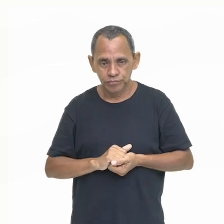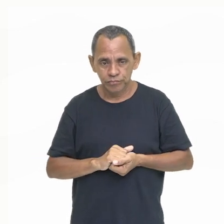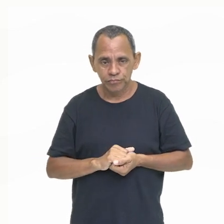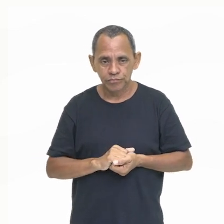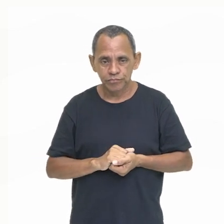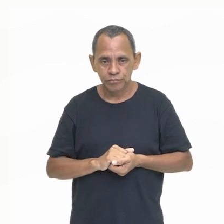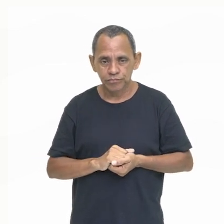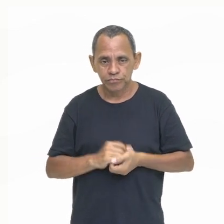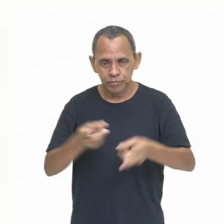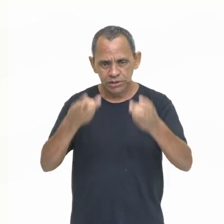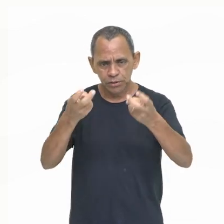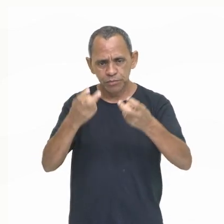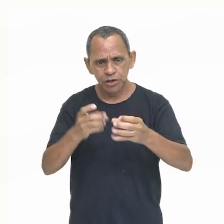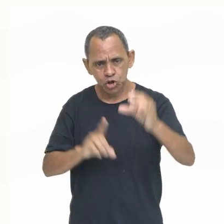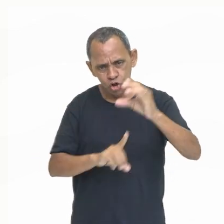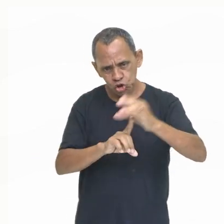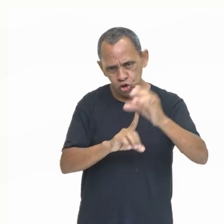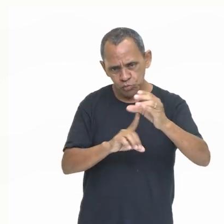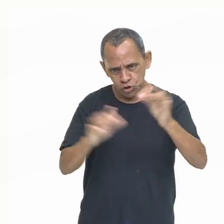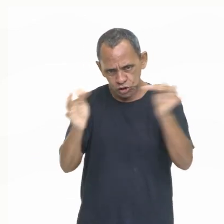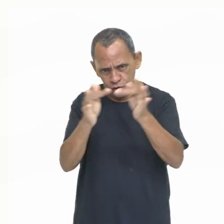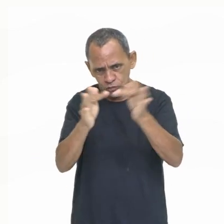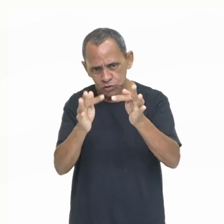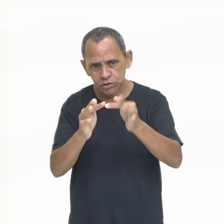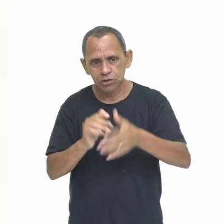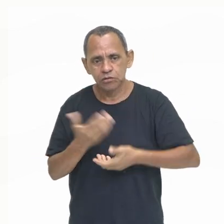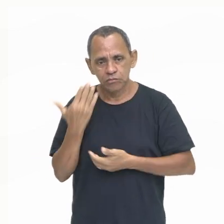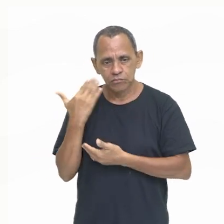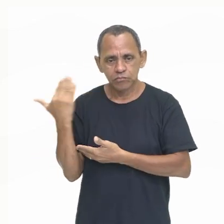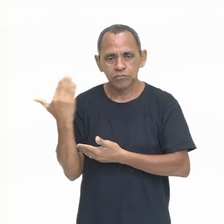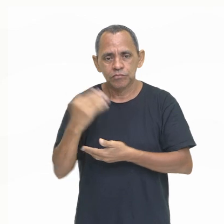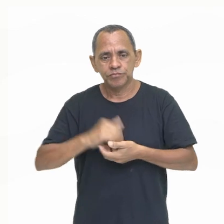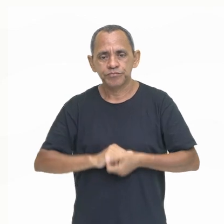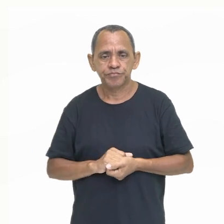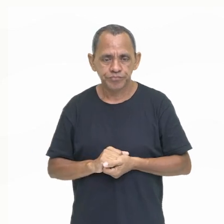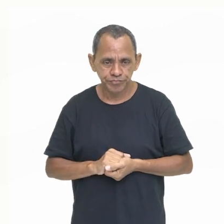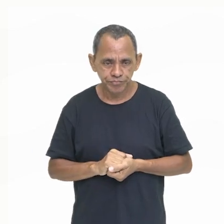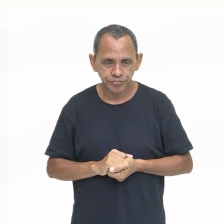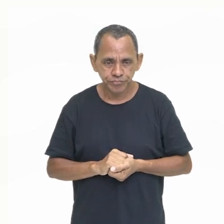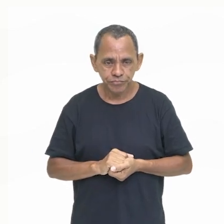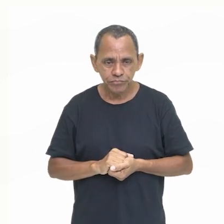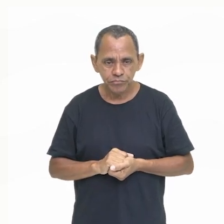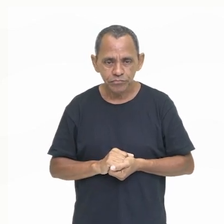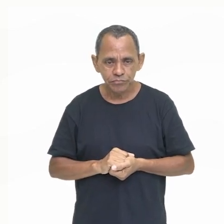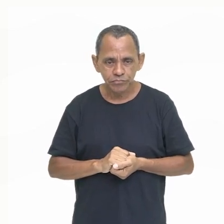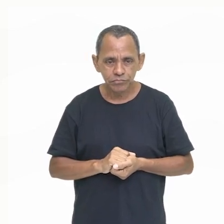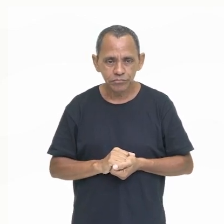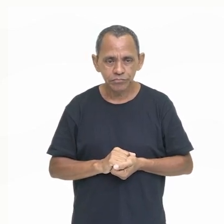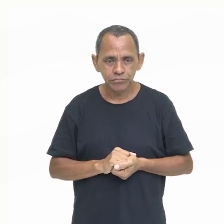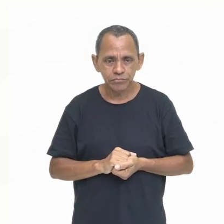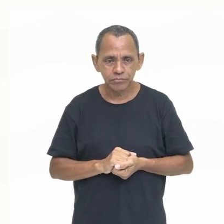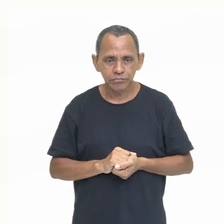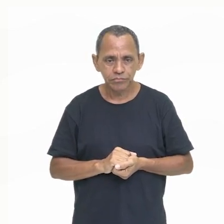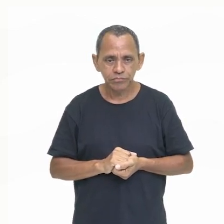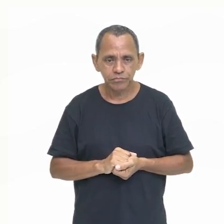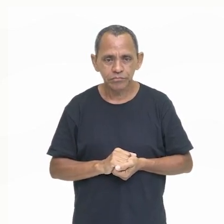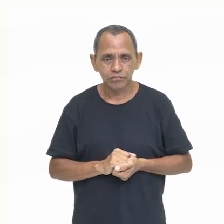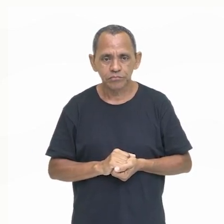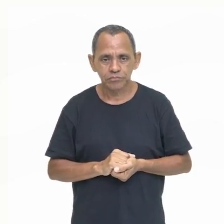da função, x maior ou igual a 0 e menor ou igual a 20. Ó. Olha a letra B, o que diz a letra B? Vem comigo